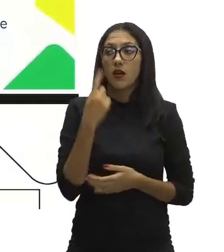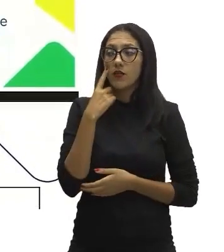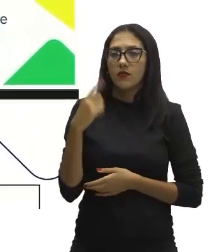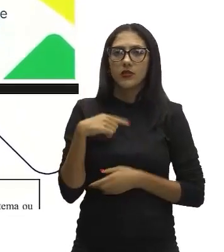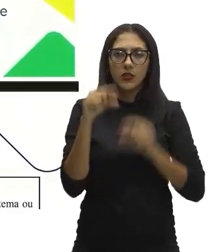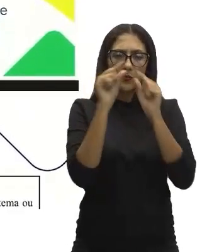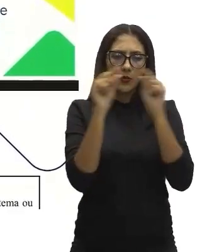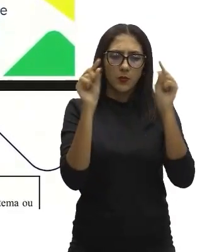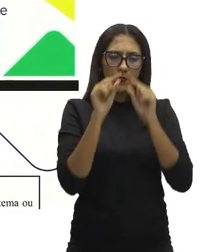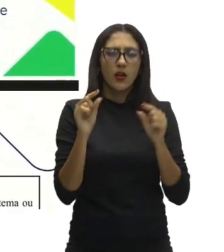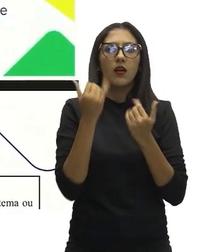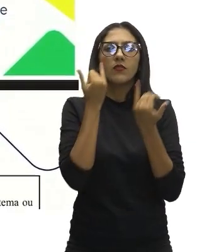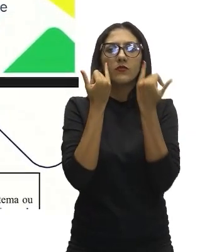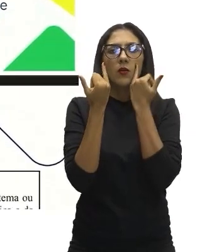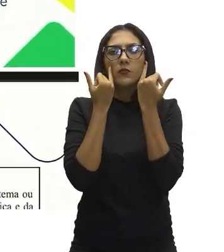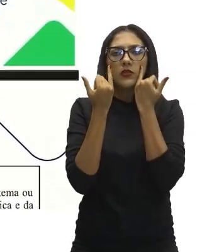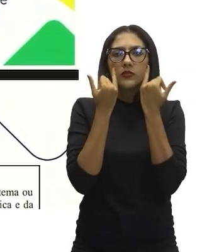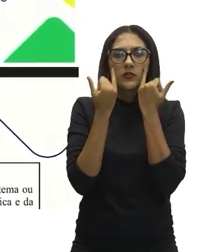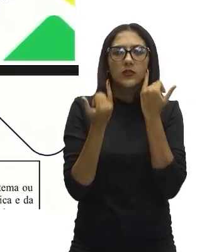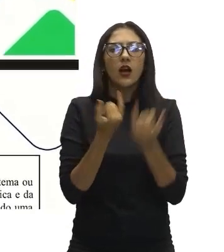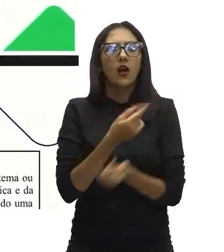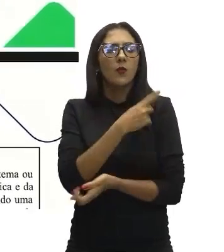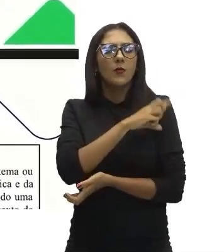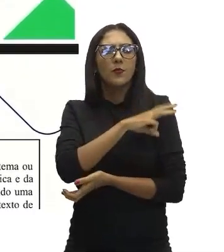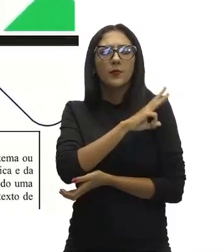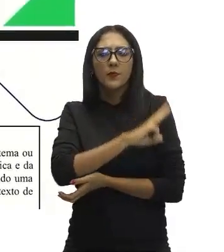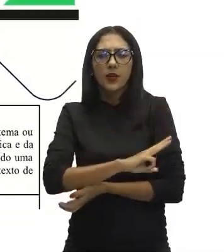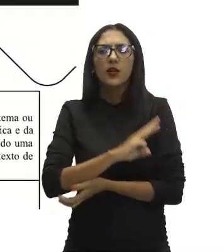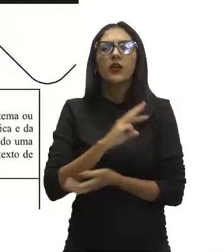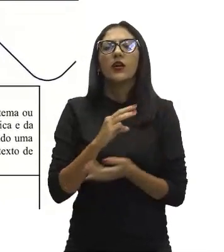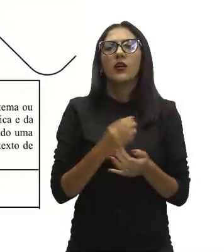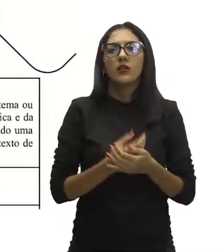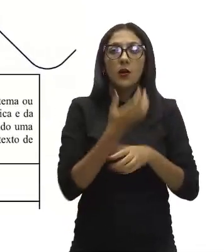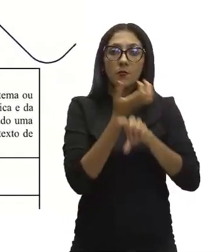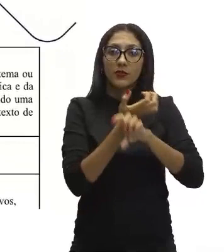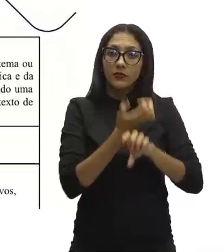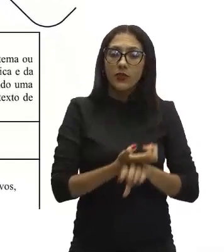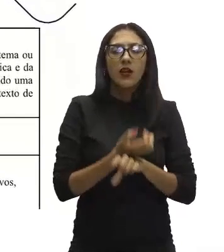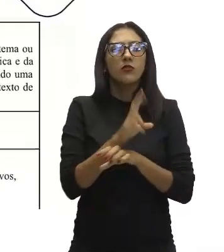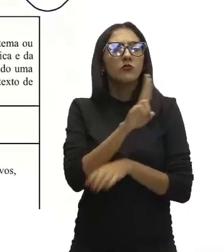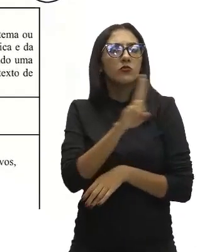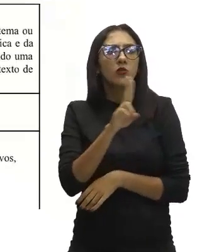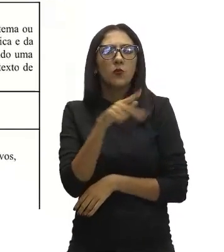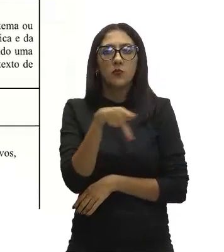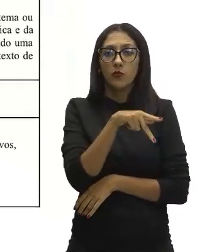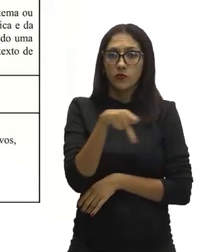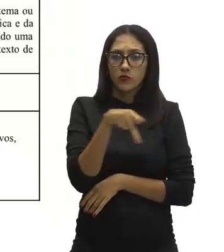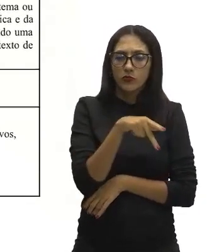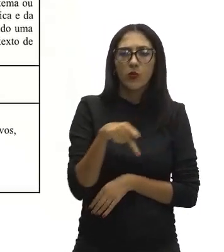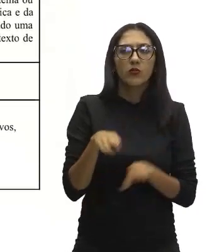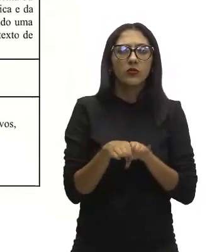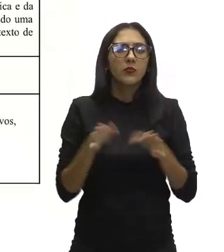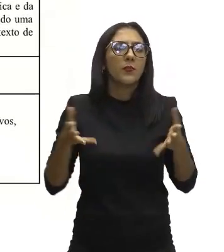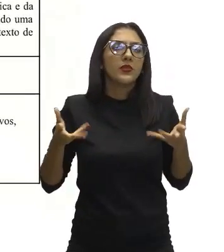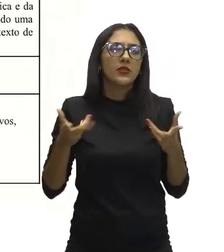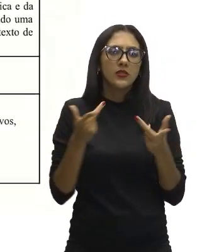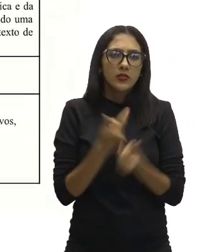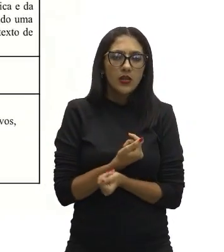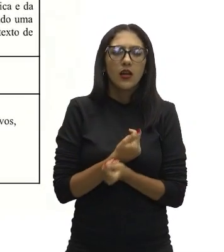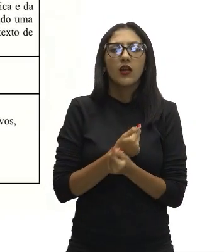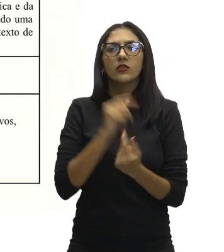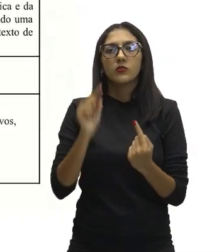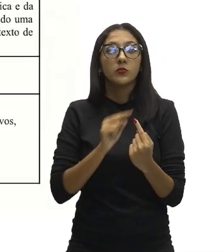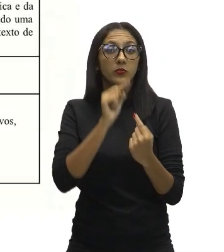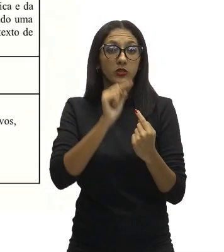que traz todas as informações de série, componente curricular, o nome dos professores, habilidades, objeto do